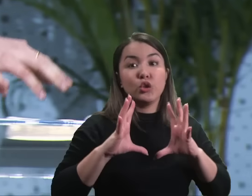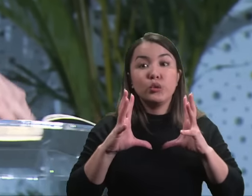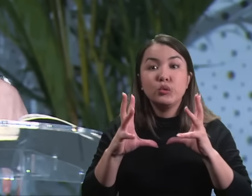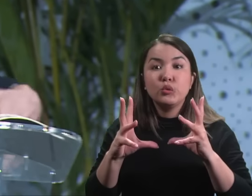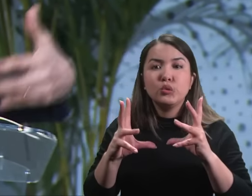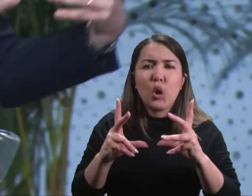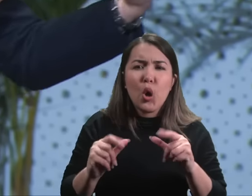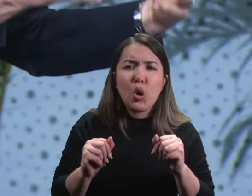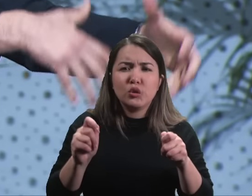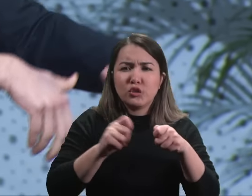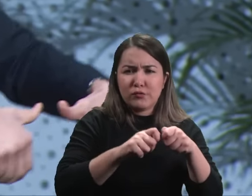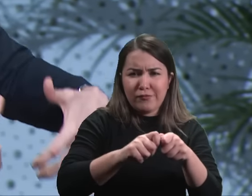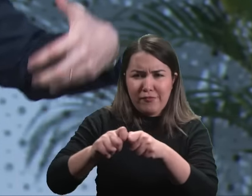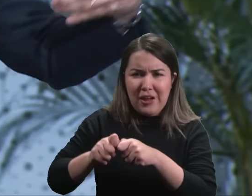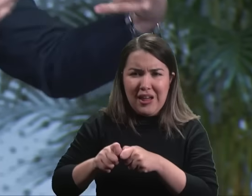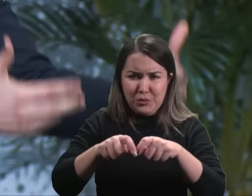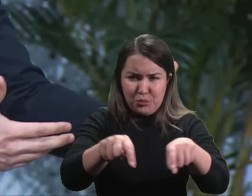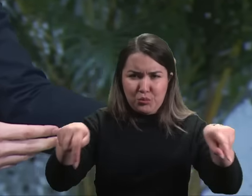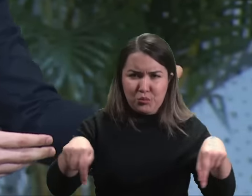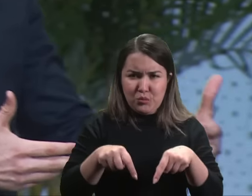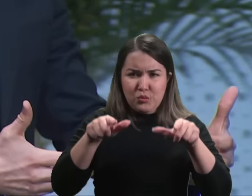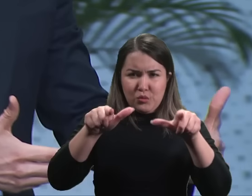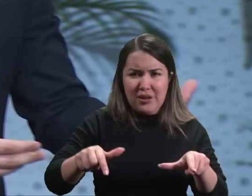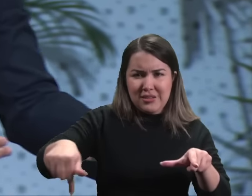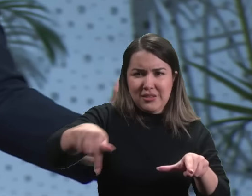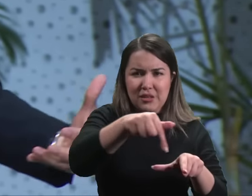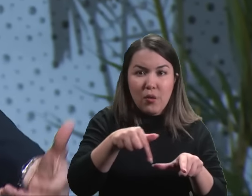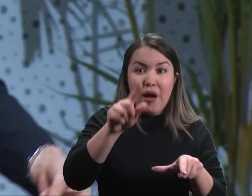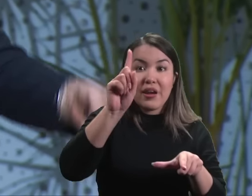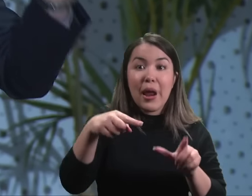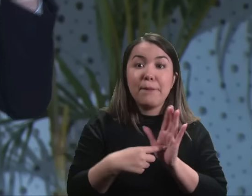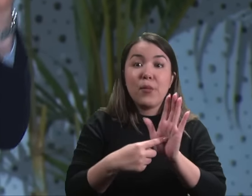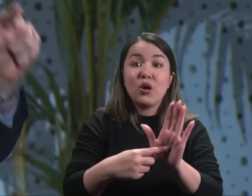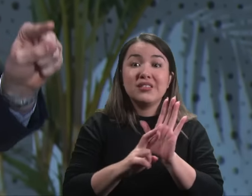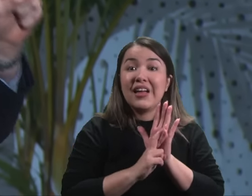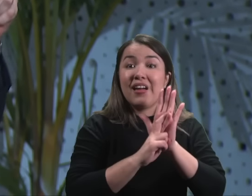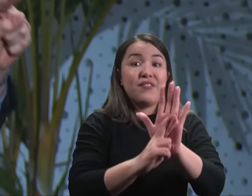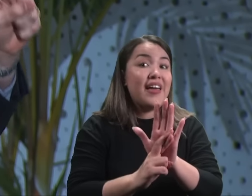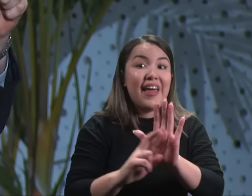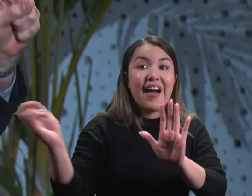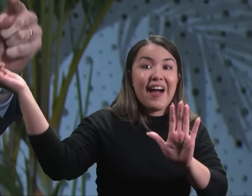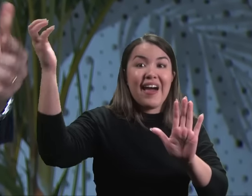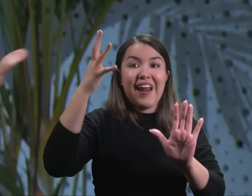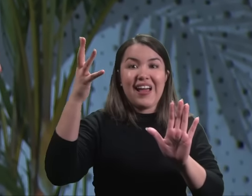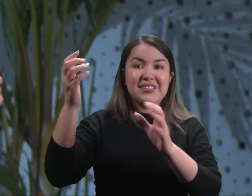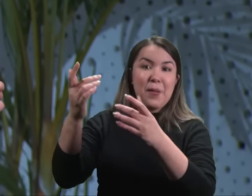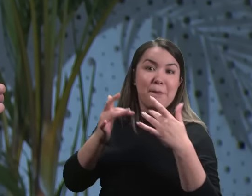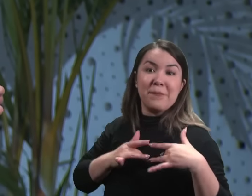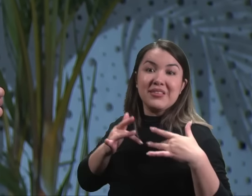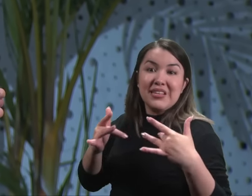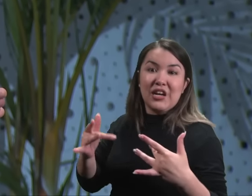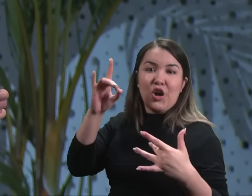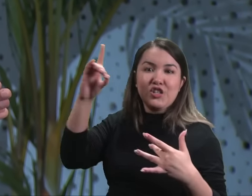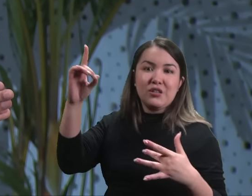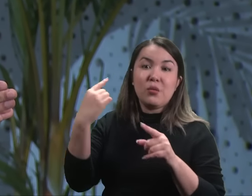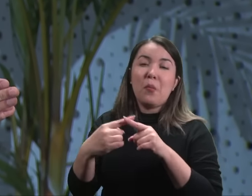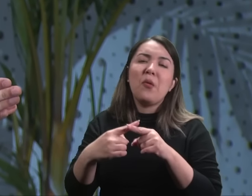revelando a graça a misericórdia de Deus por quê Porque a lei de Deus havia sido